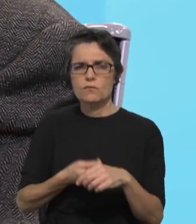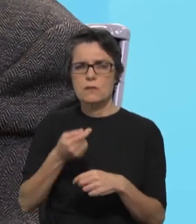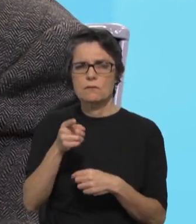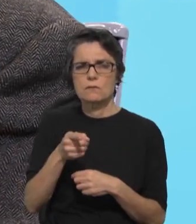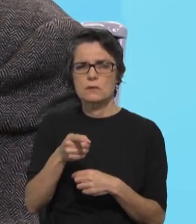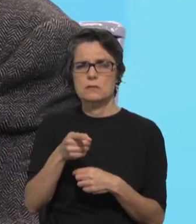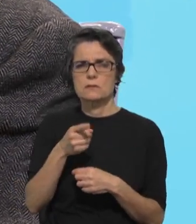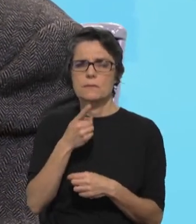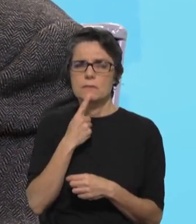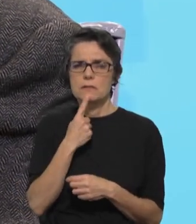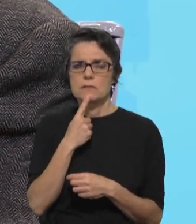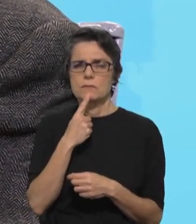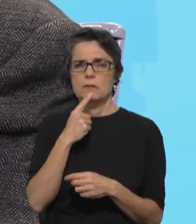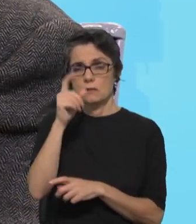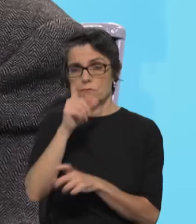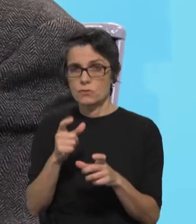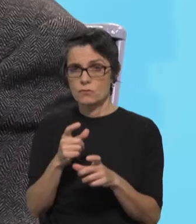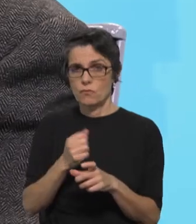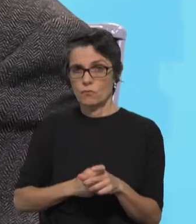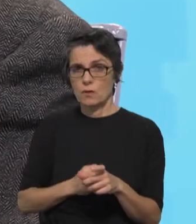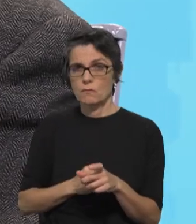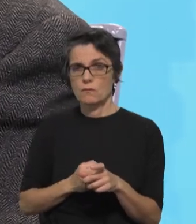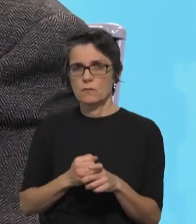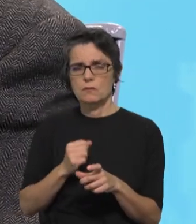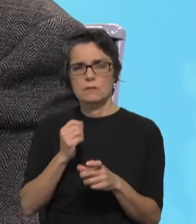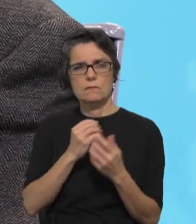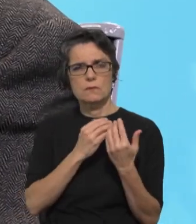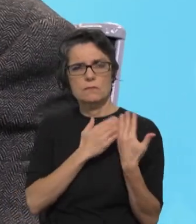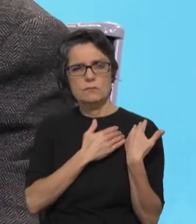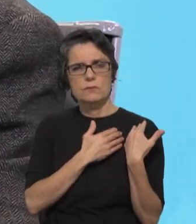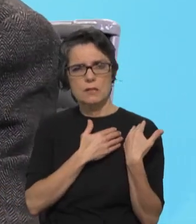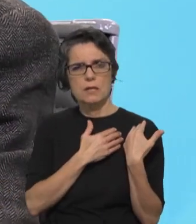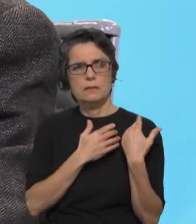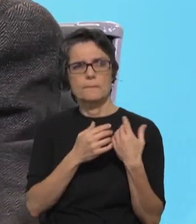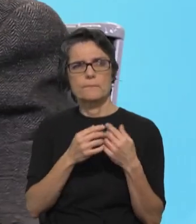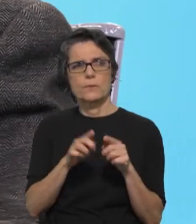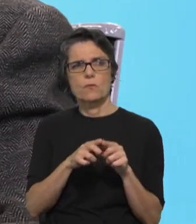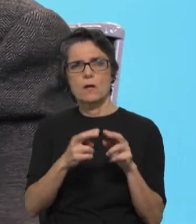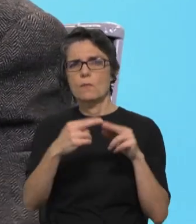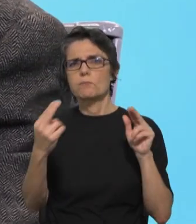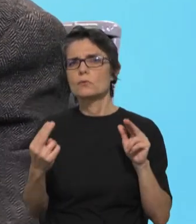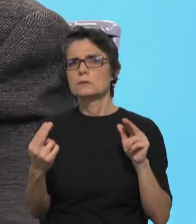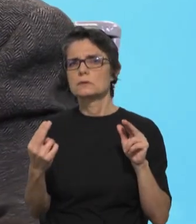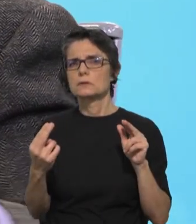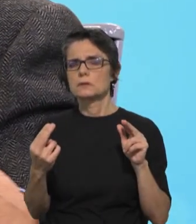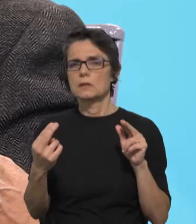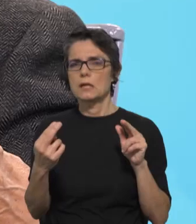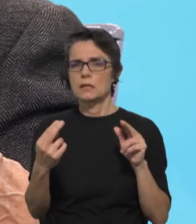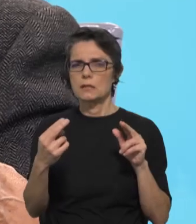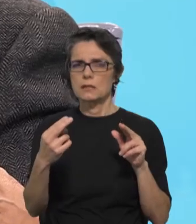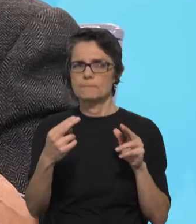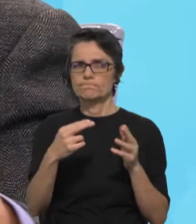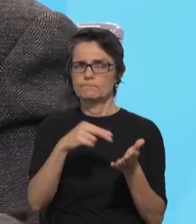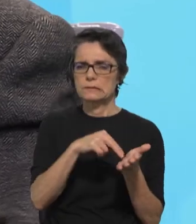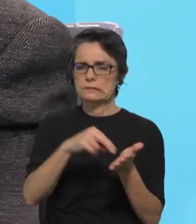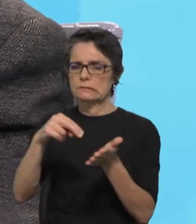facto, os católicos tiveram um papel de ponte entre posições, não digo